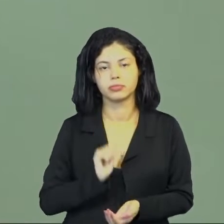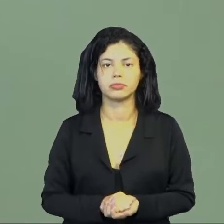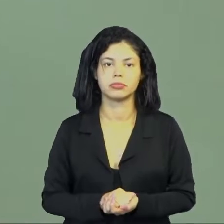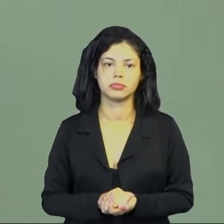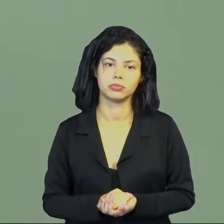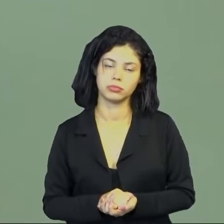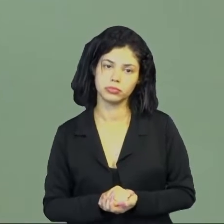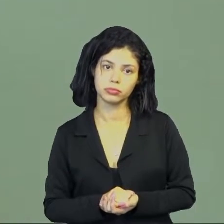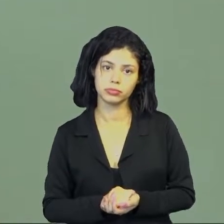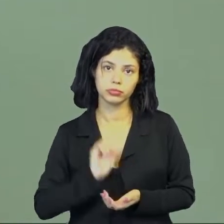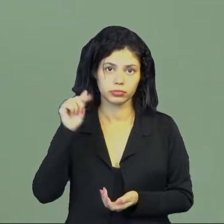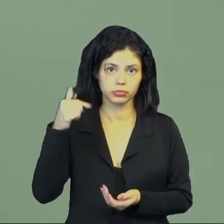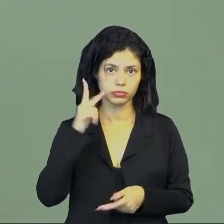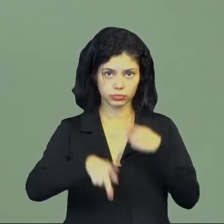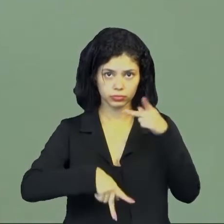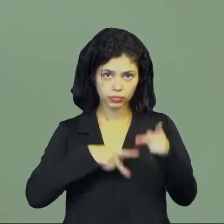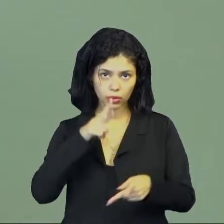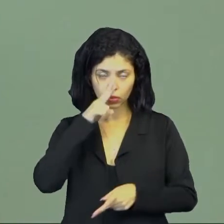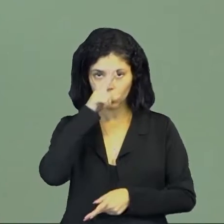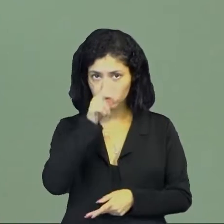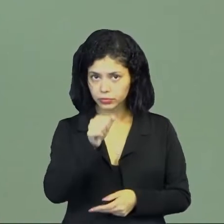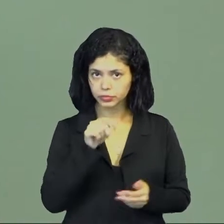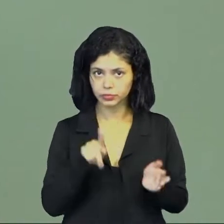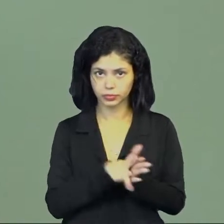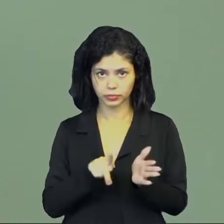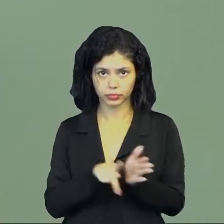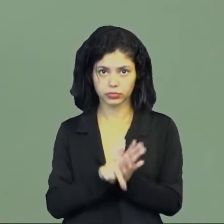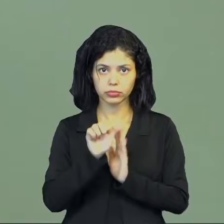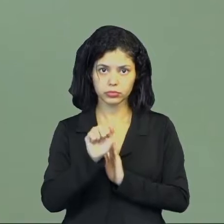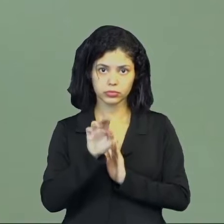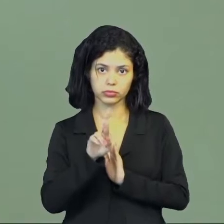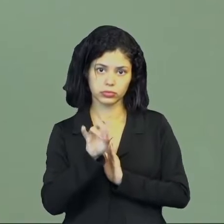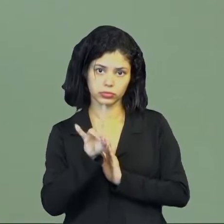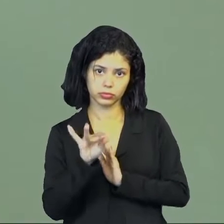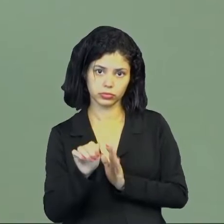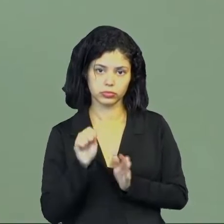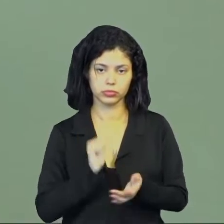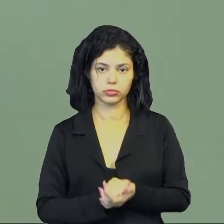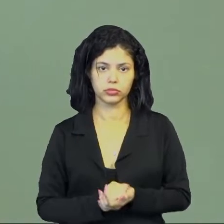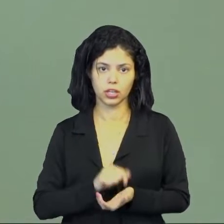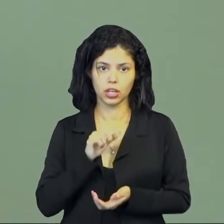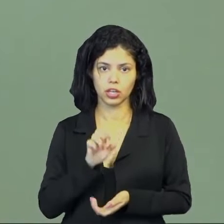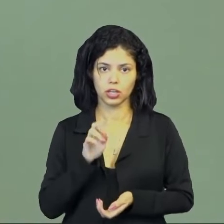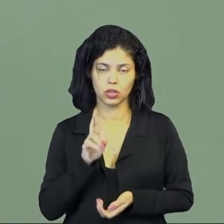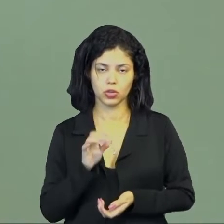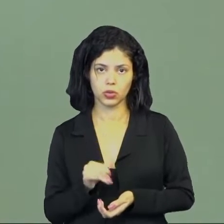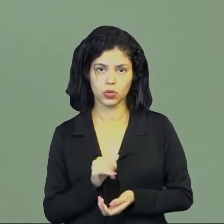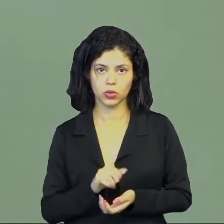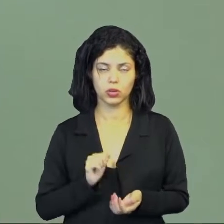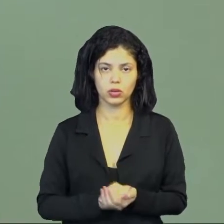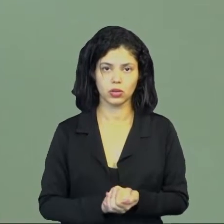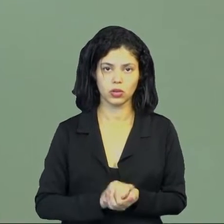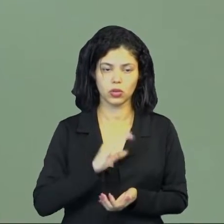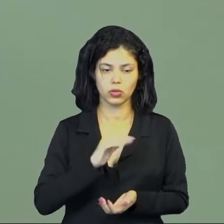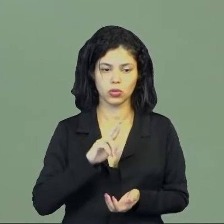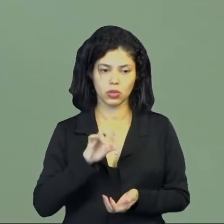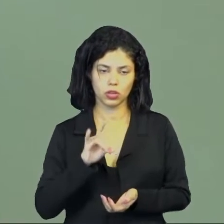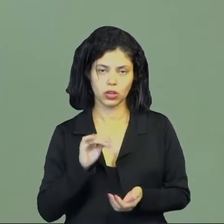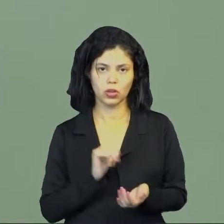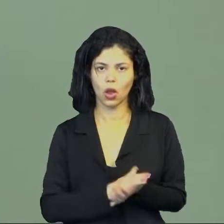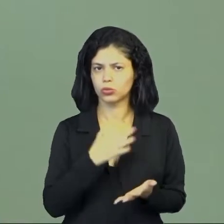status quo que estava ali, ao poder absolutista, à hegemonia da igreja, aos privilégios do clero.